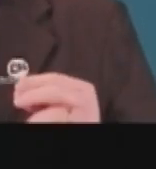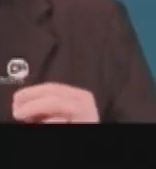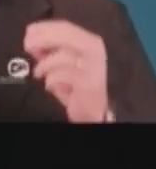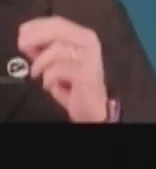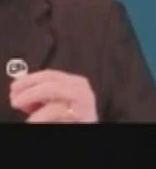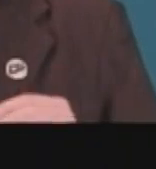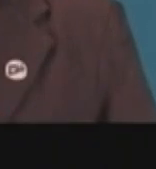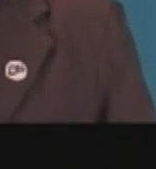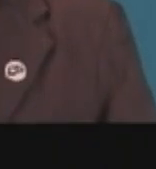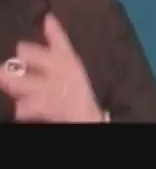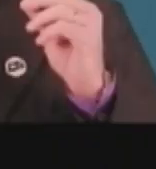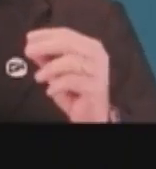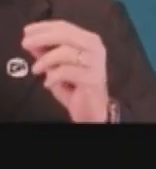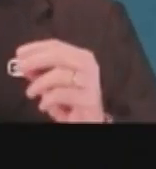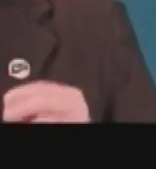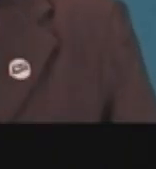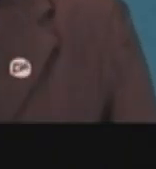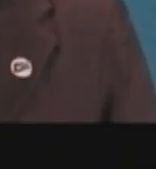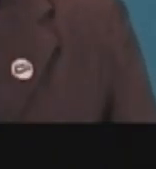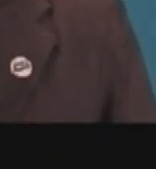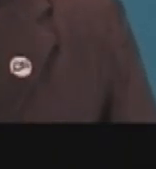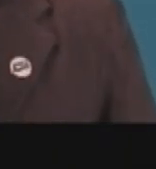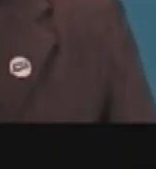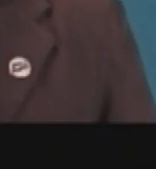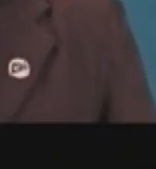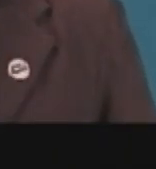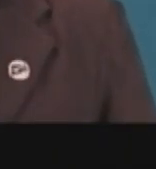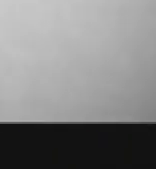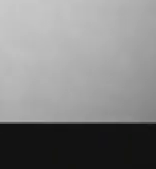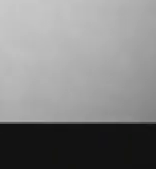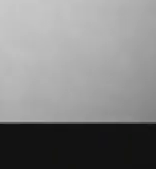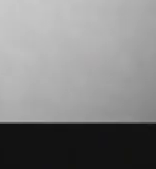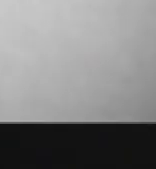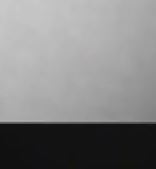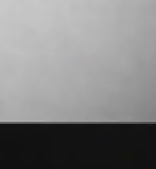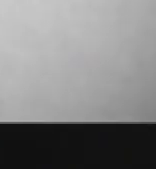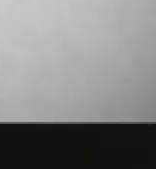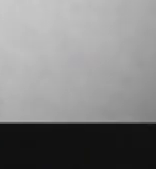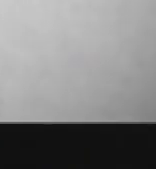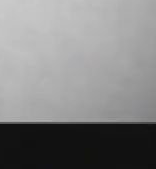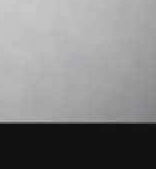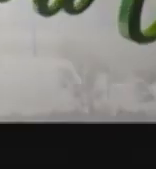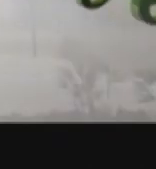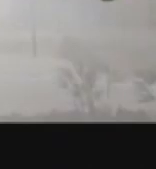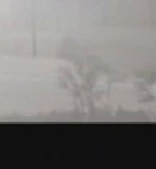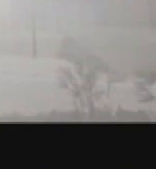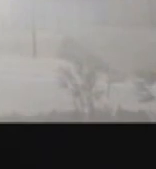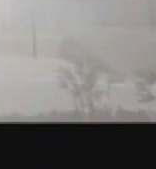e dificuldades econômicas às famílias. Feliz ao PSE!